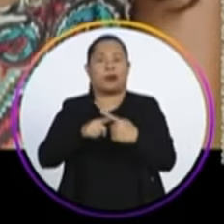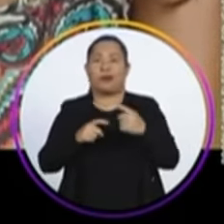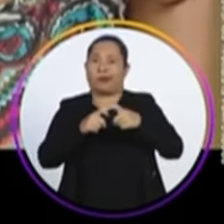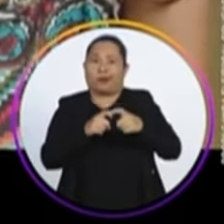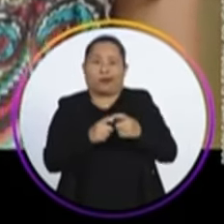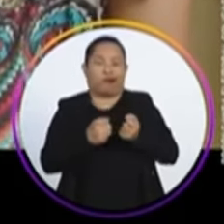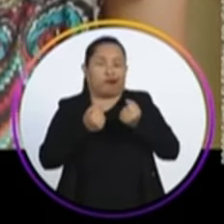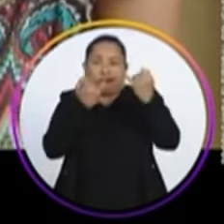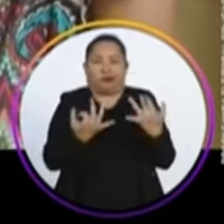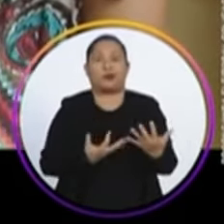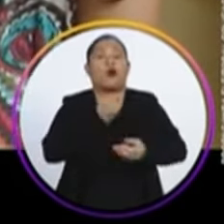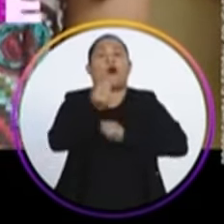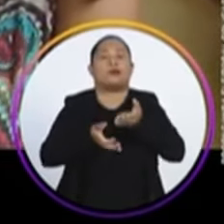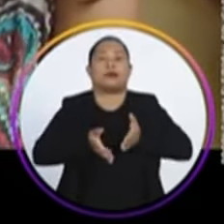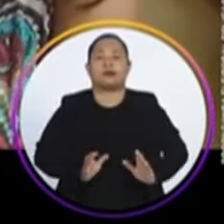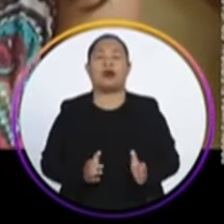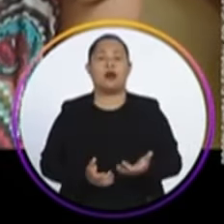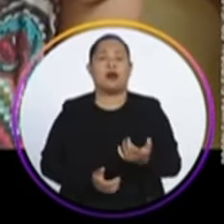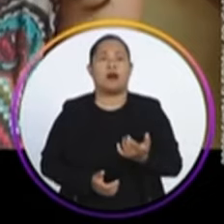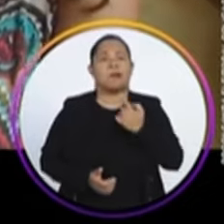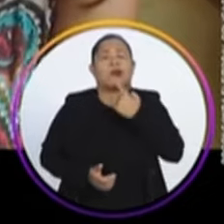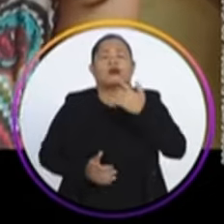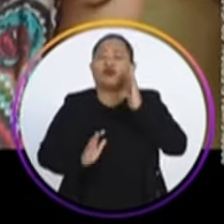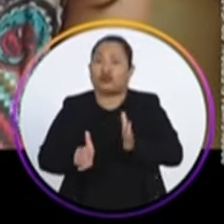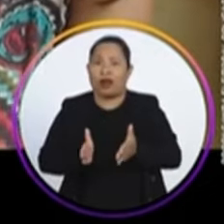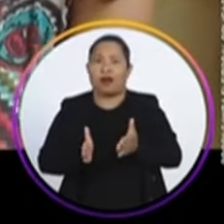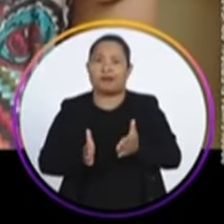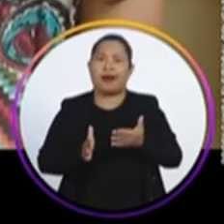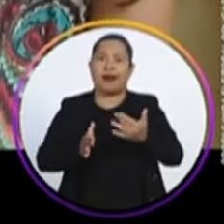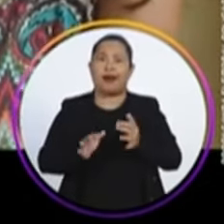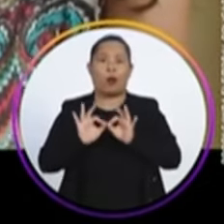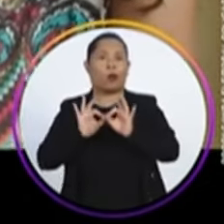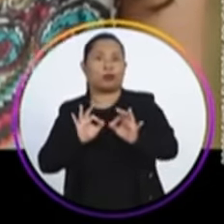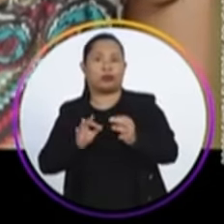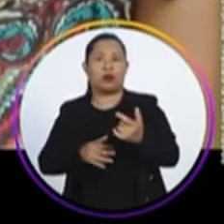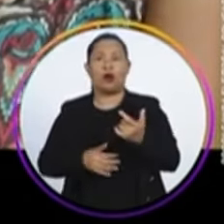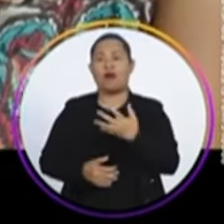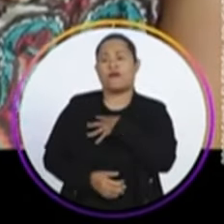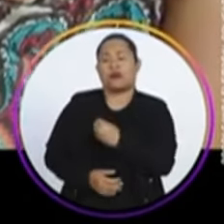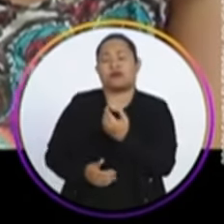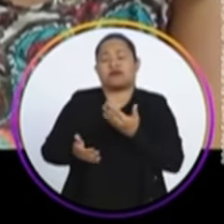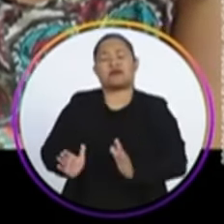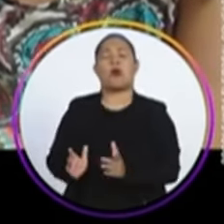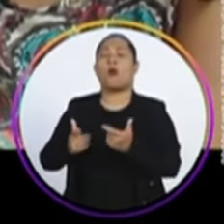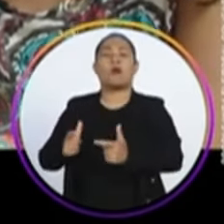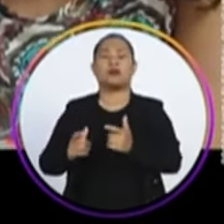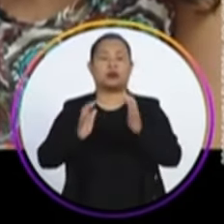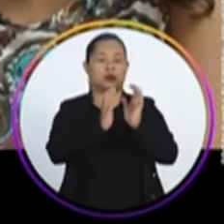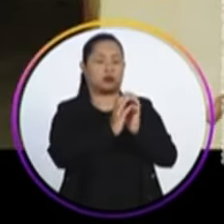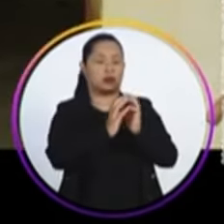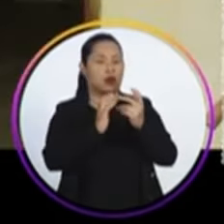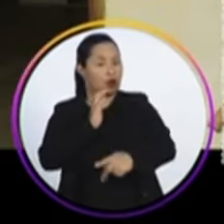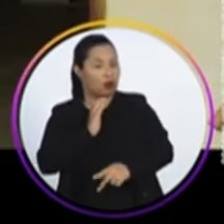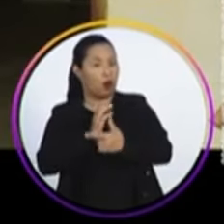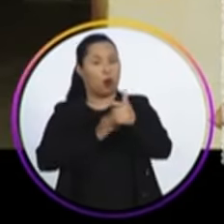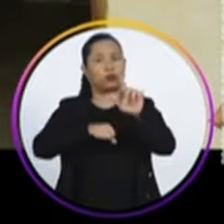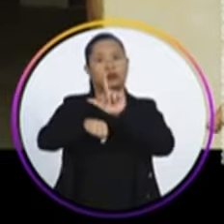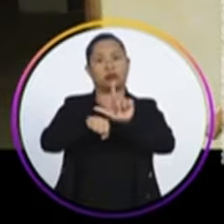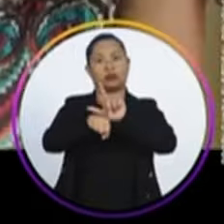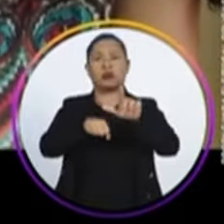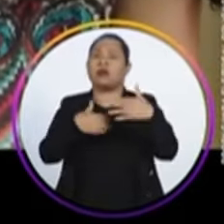nascer. Quando estou perto de ter menino, me caminha para longe. Onde nasceram teus outros filhos? Em Recife, um nasceu aqui e outro em